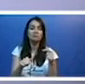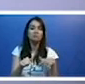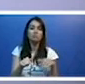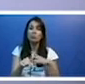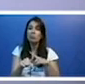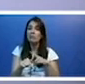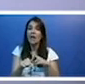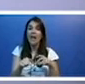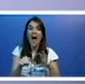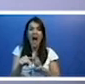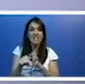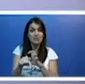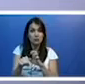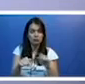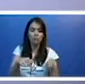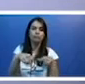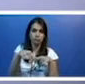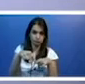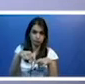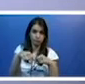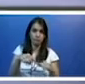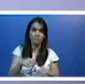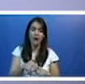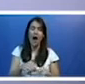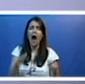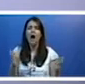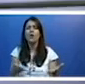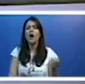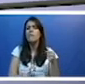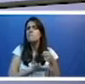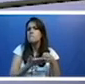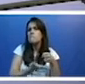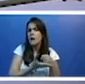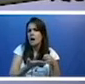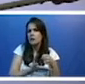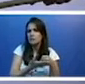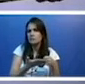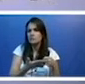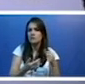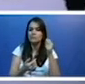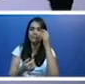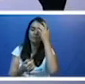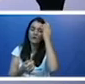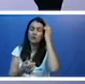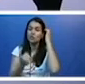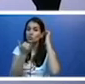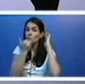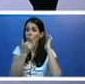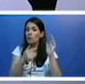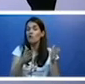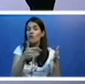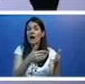acidez neutra, é 7. As que forem básicas, no caso ácidas, vamos falar do ácido primeiro. O ácido seria